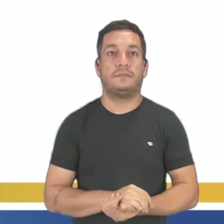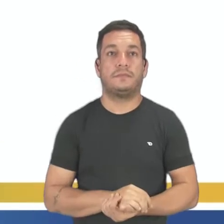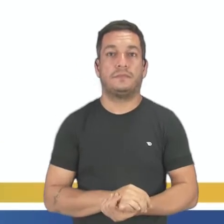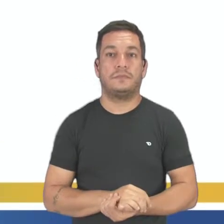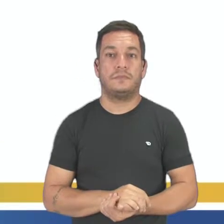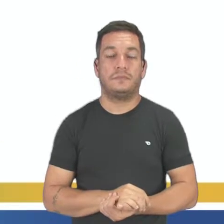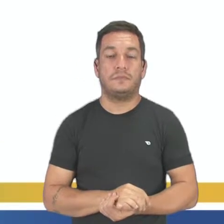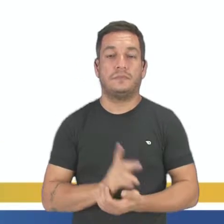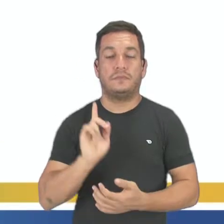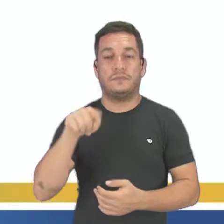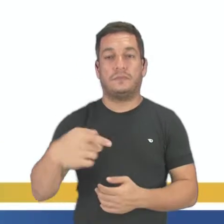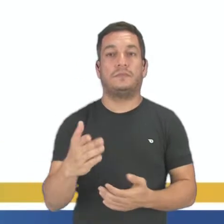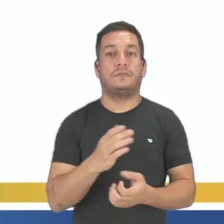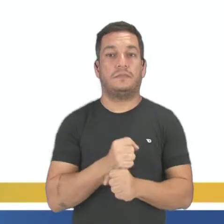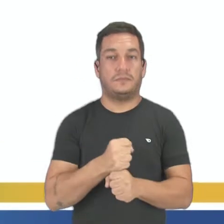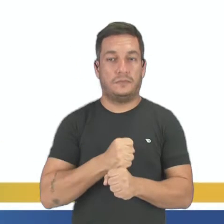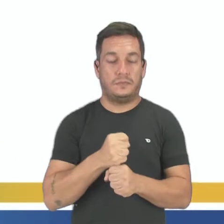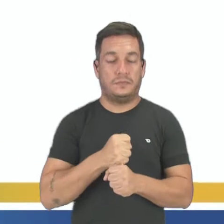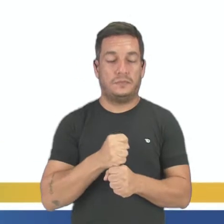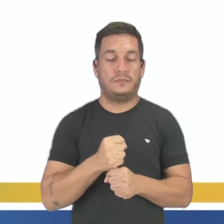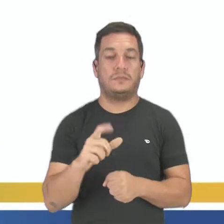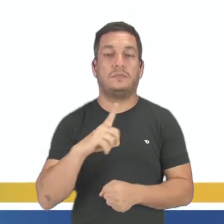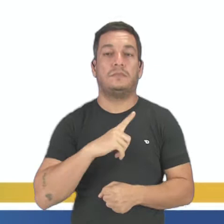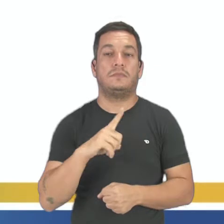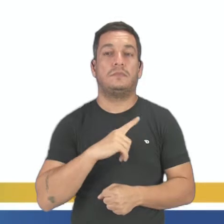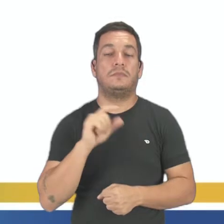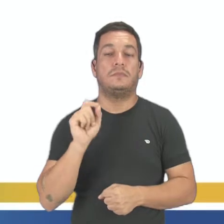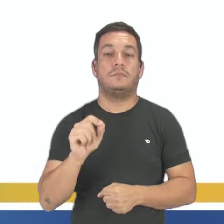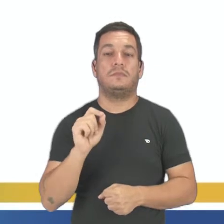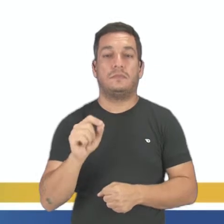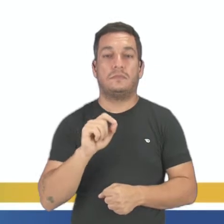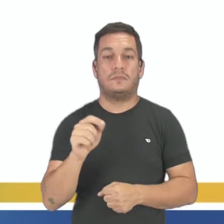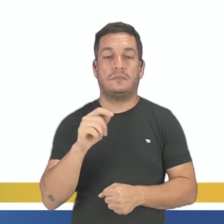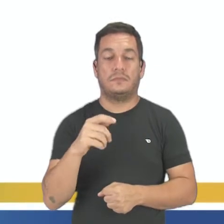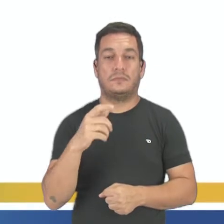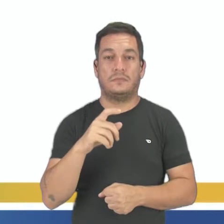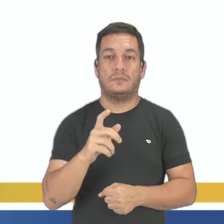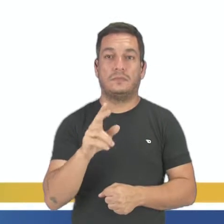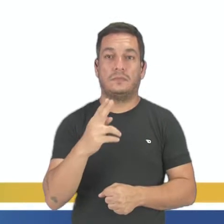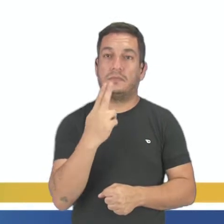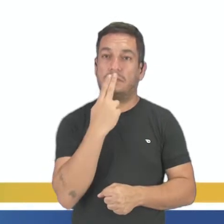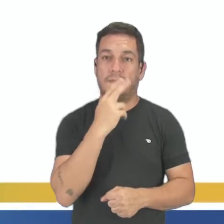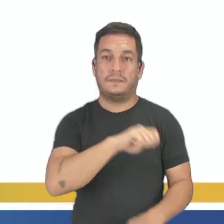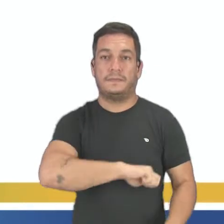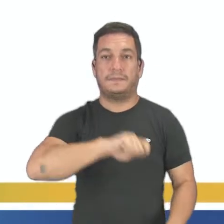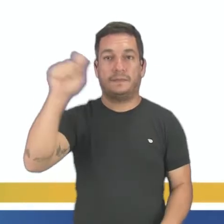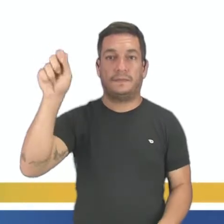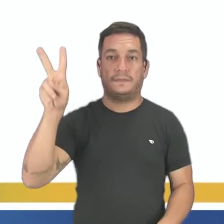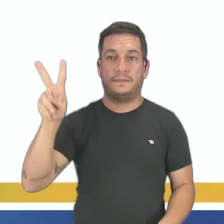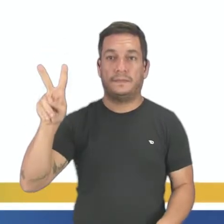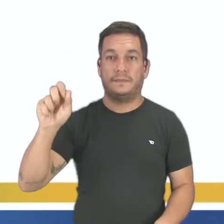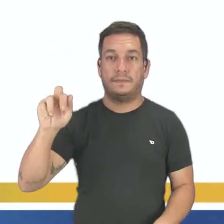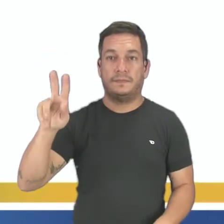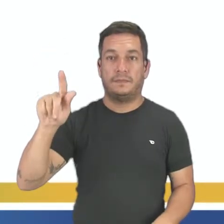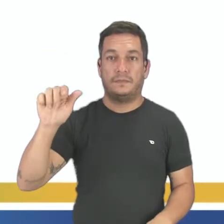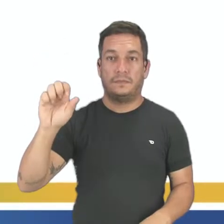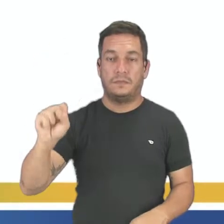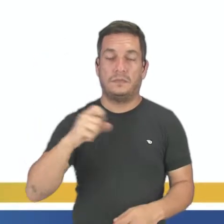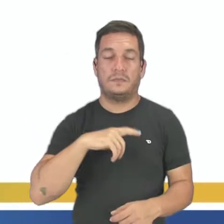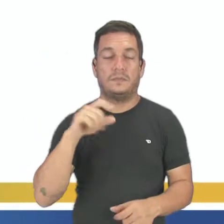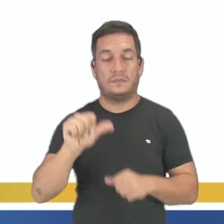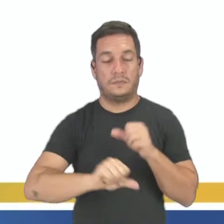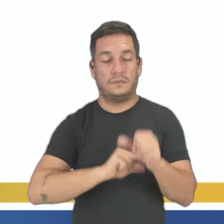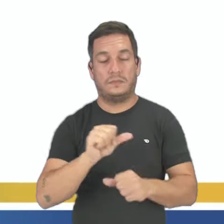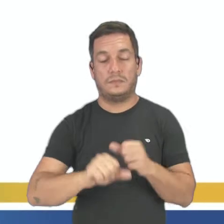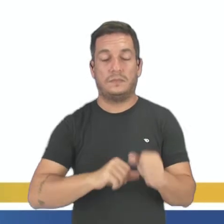E aí, após alguns anos, a gente vai ter Getúlio Vargas, que trouxe uma mudança bem significativa para a indústria